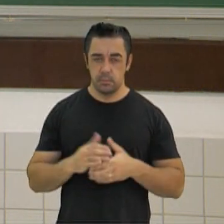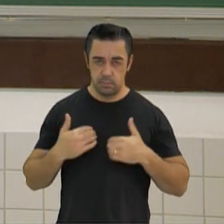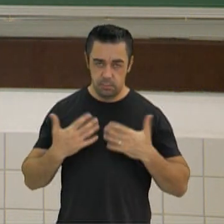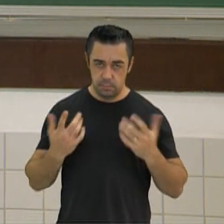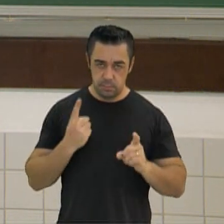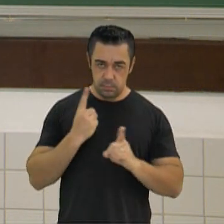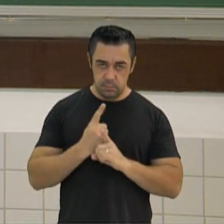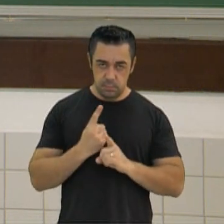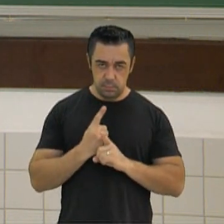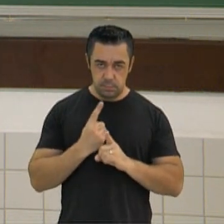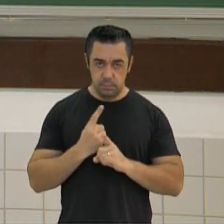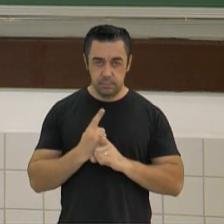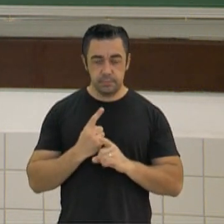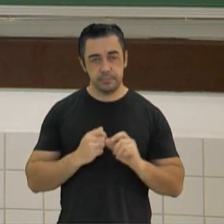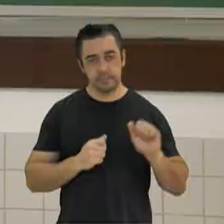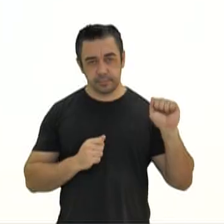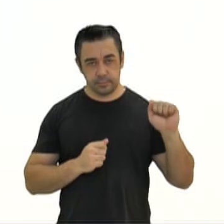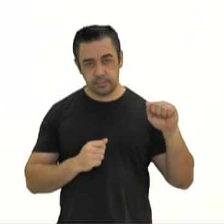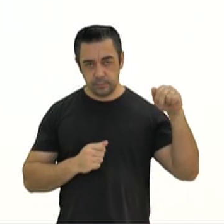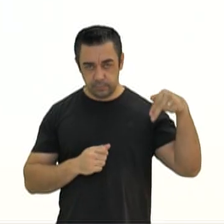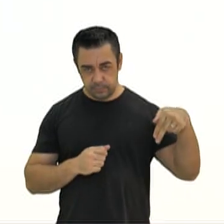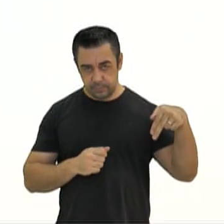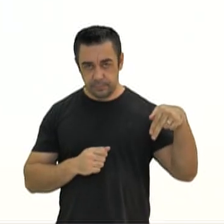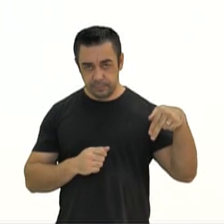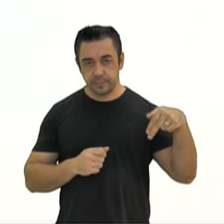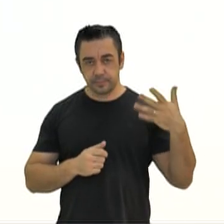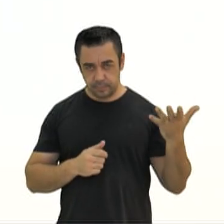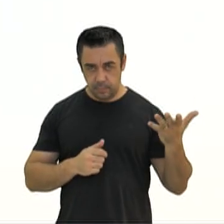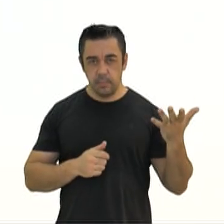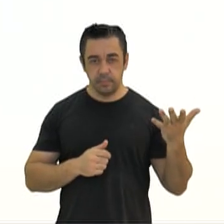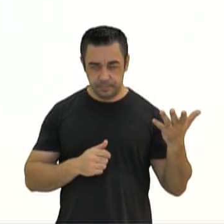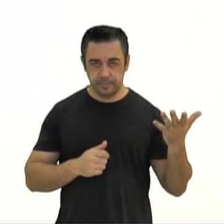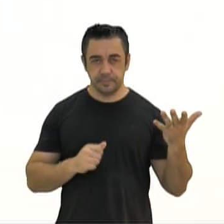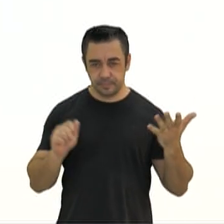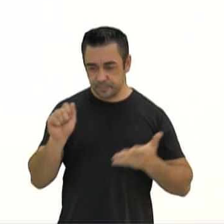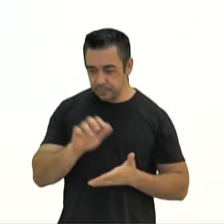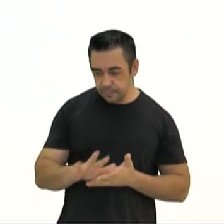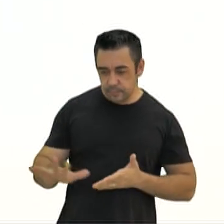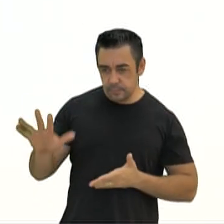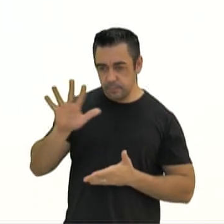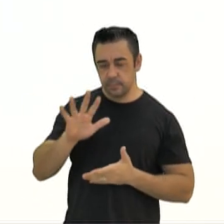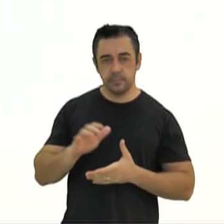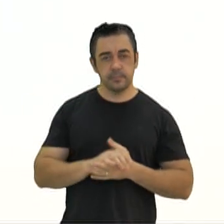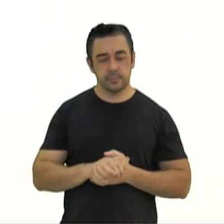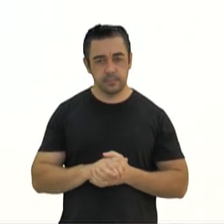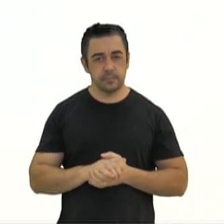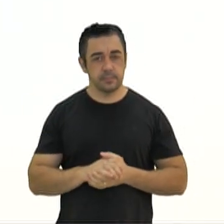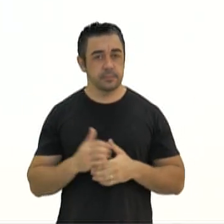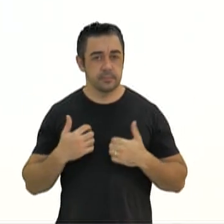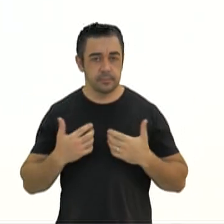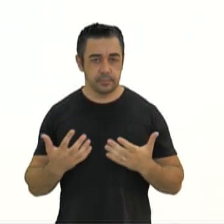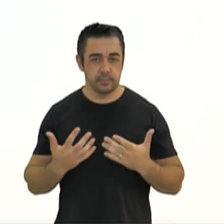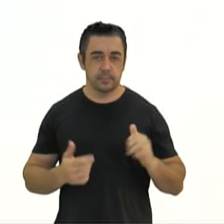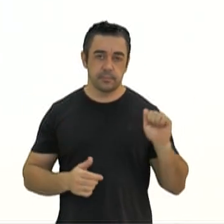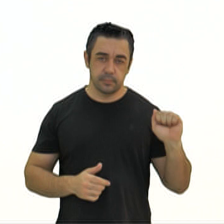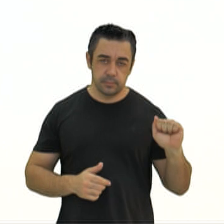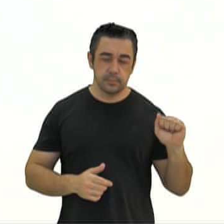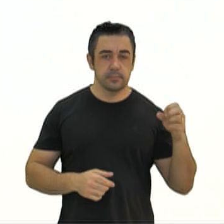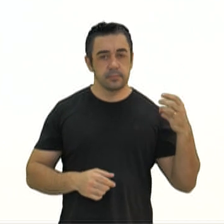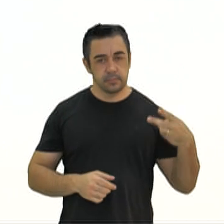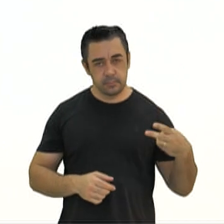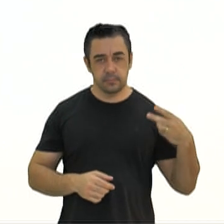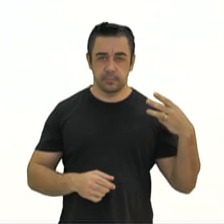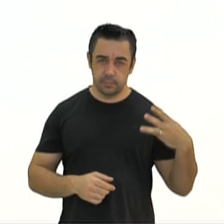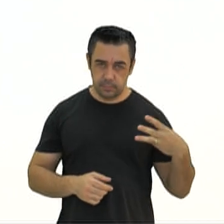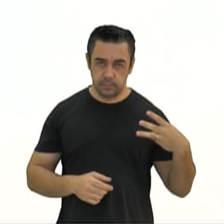O termo geral se refere a um termo em geral. E o termo em geral que eu quero é o